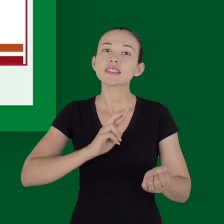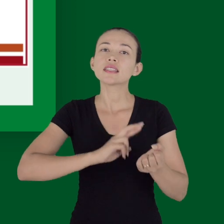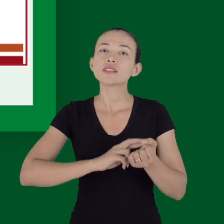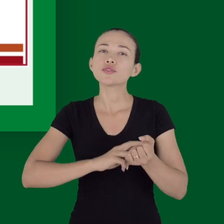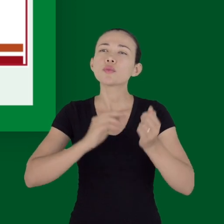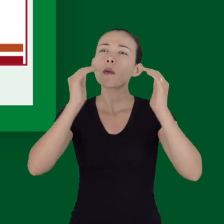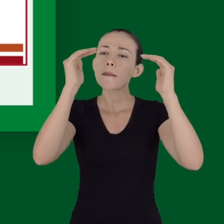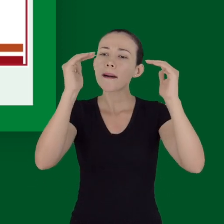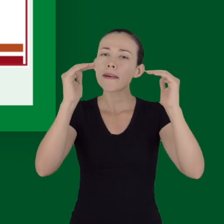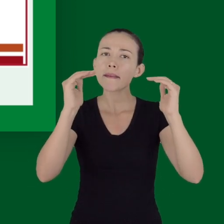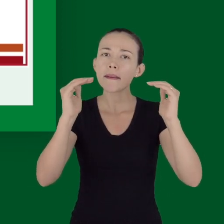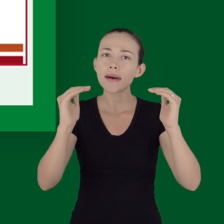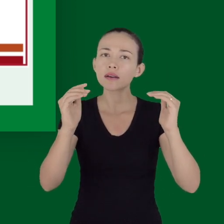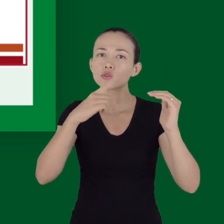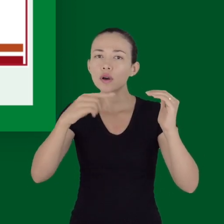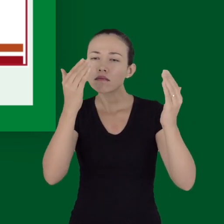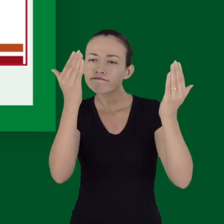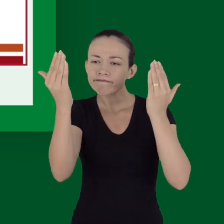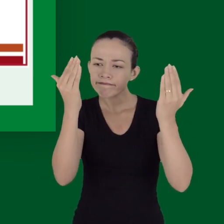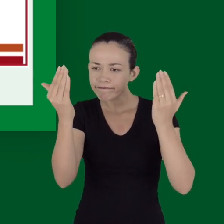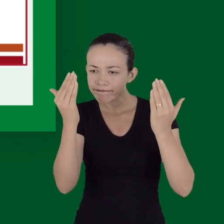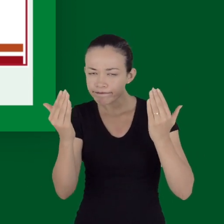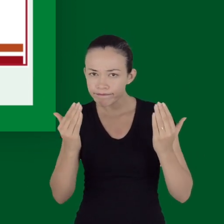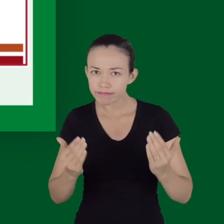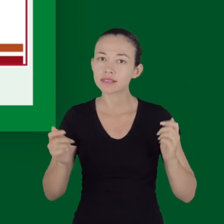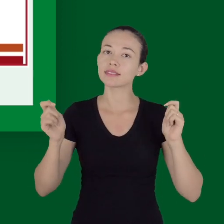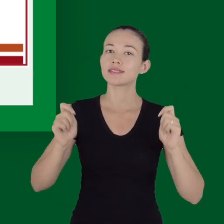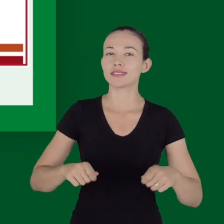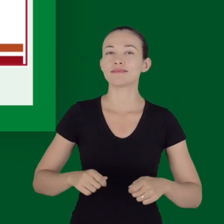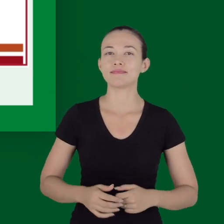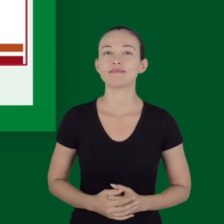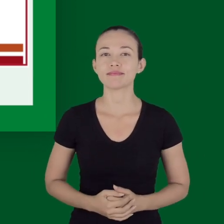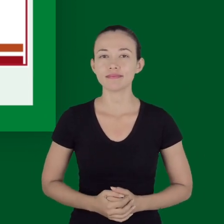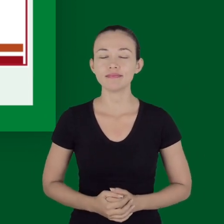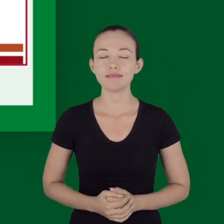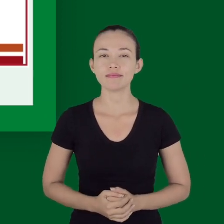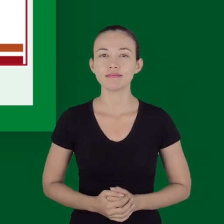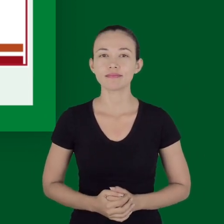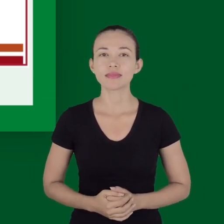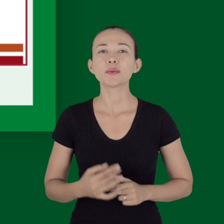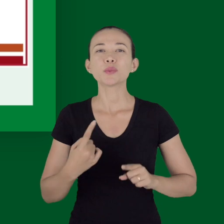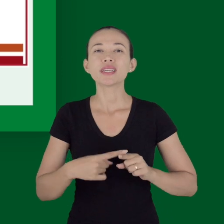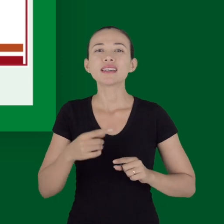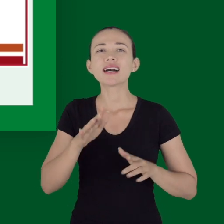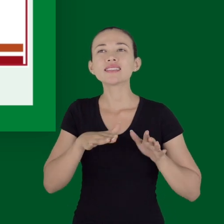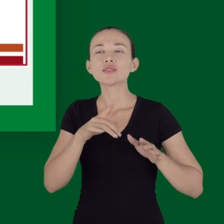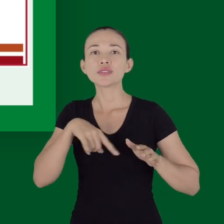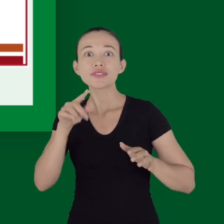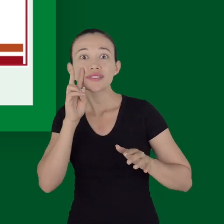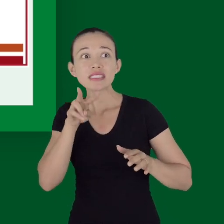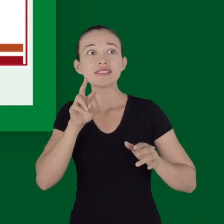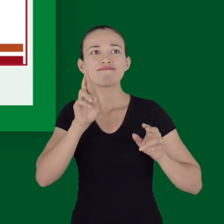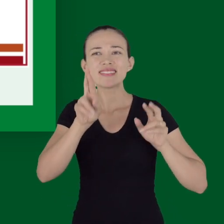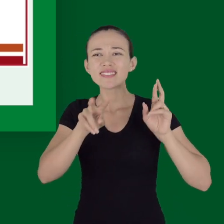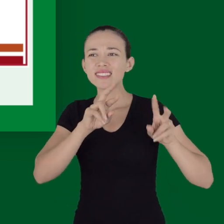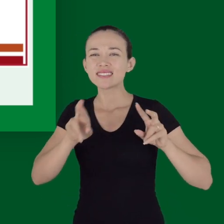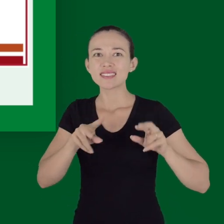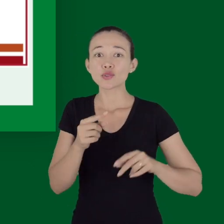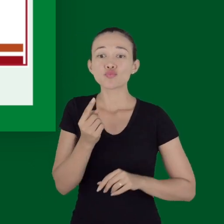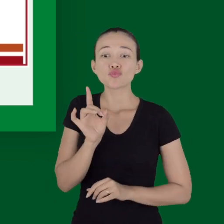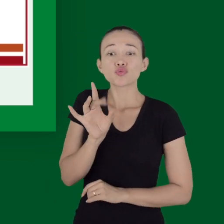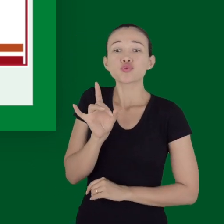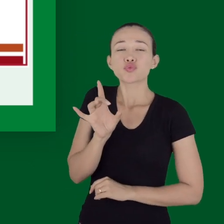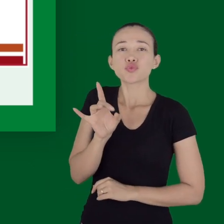E aqui eu coloquei todos os ritmos para a gente conseguir comparar eles, porque é difícil às vezes a gente diferenciar,